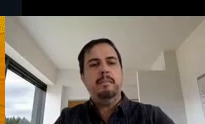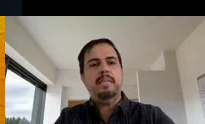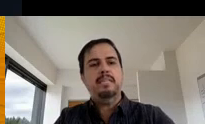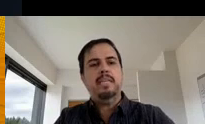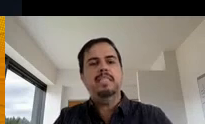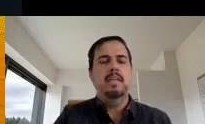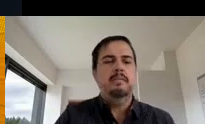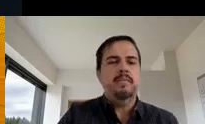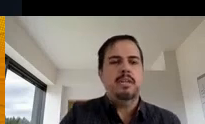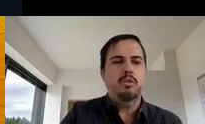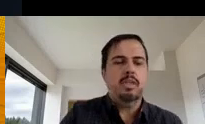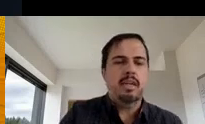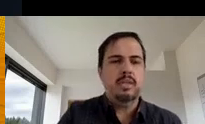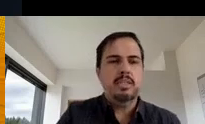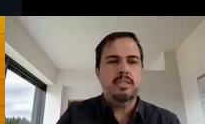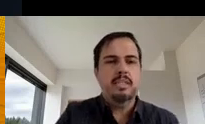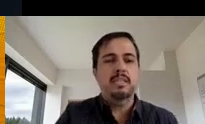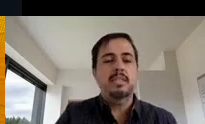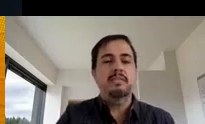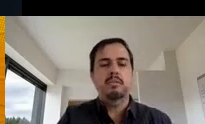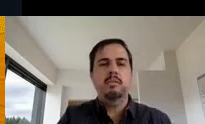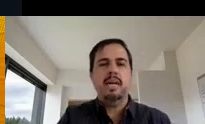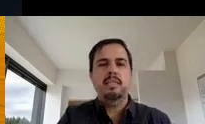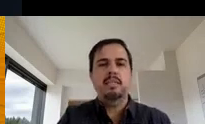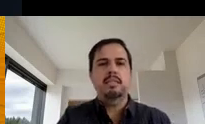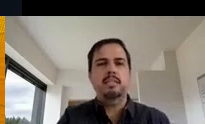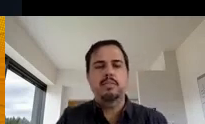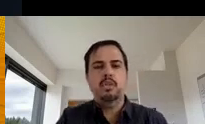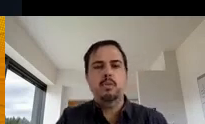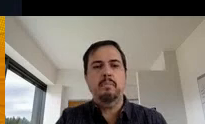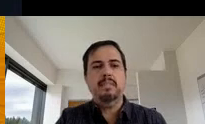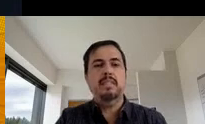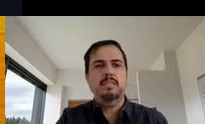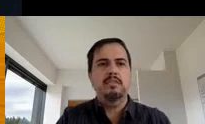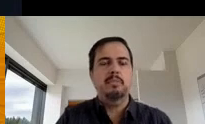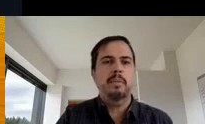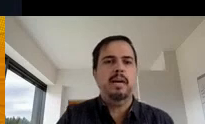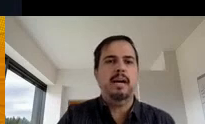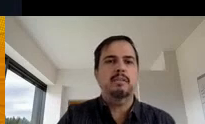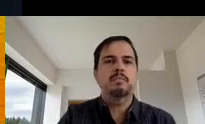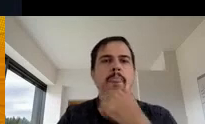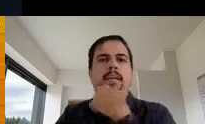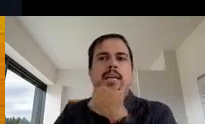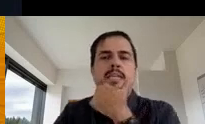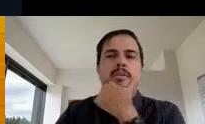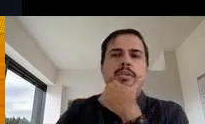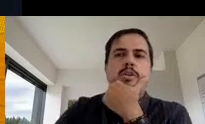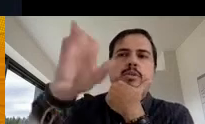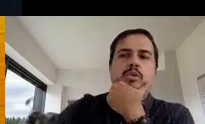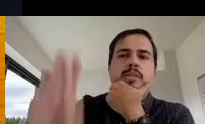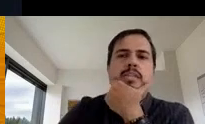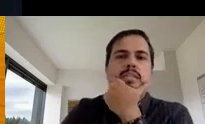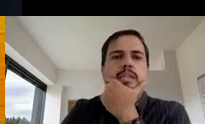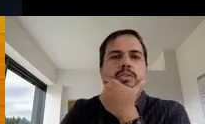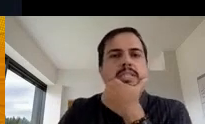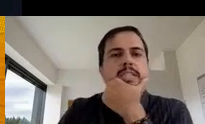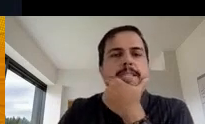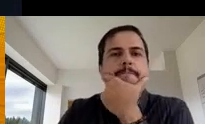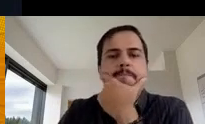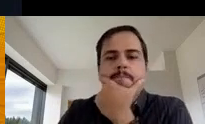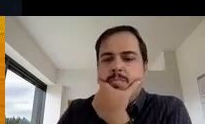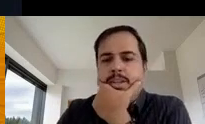erros e na sua capacidade de adotar ações decisivas, de ser um cara decisivo, de ser uma empresa decisiva para o mercado. Então você tem uma